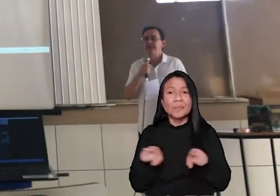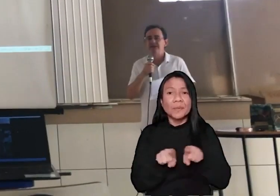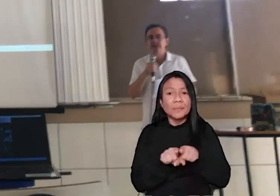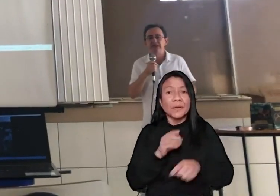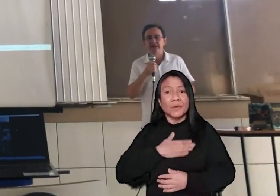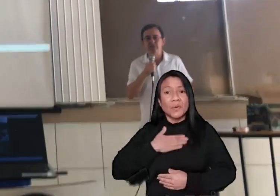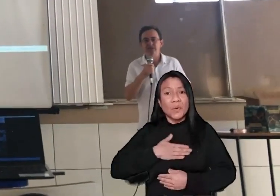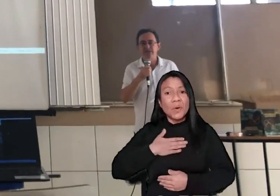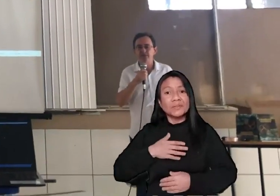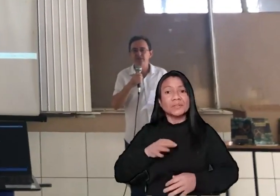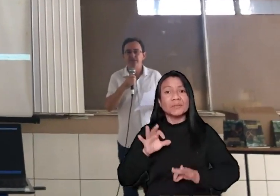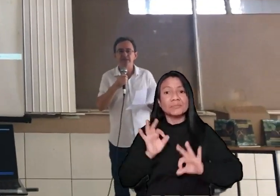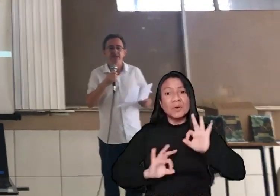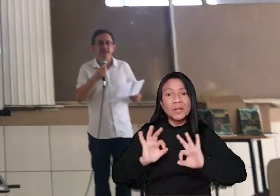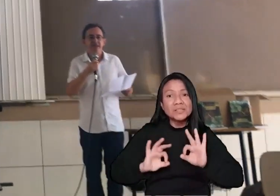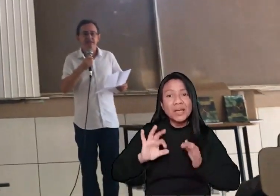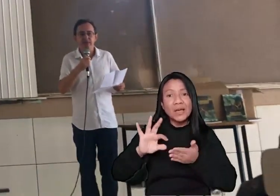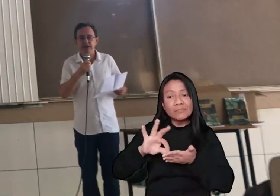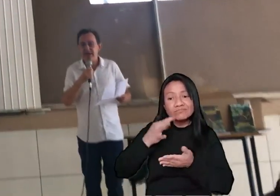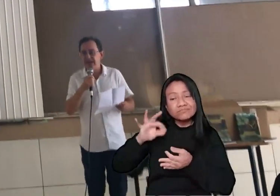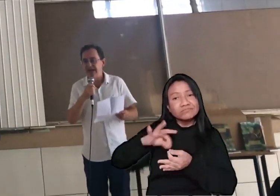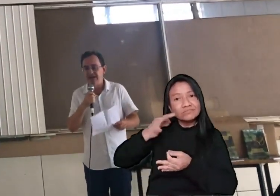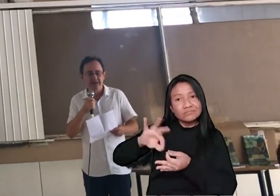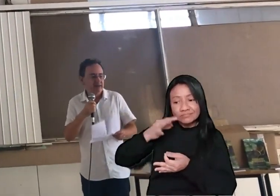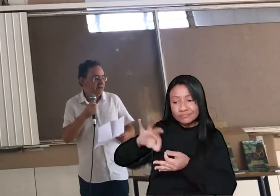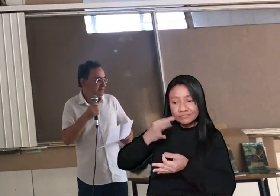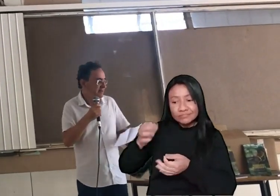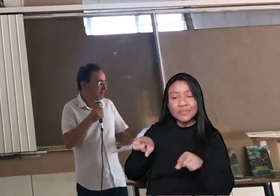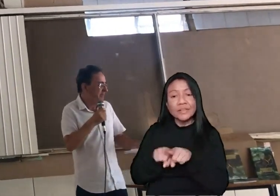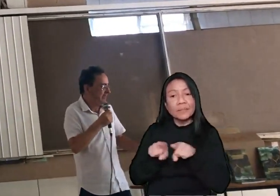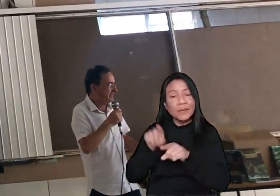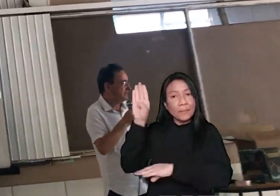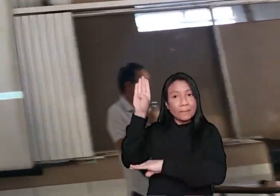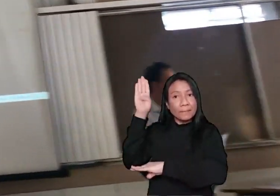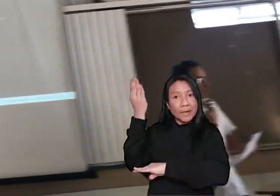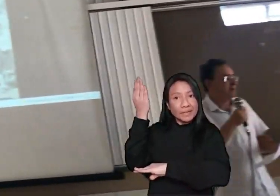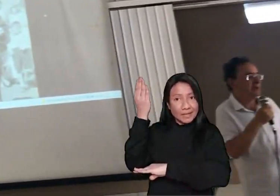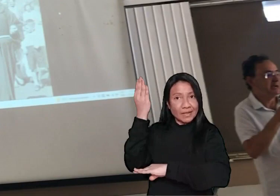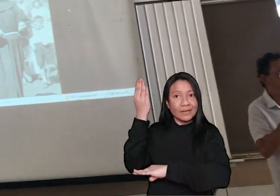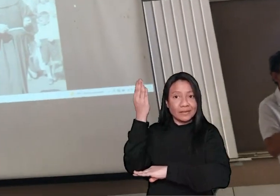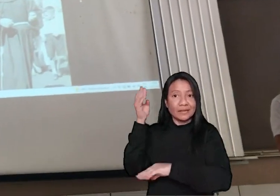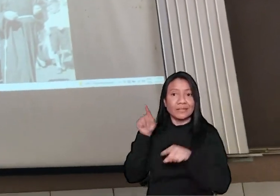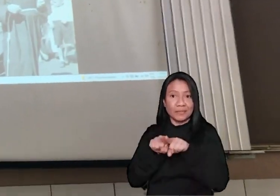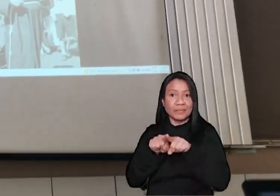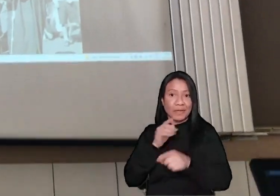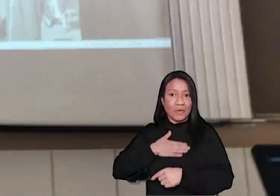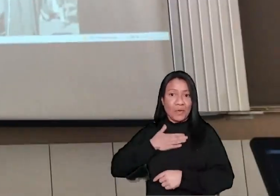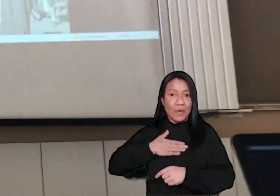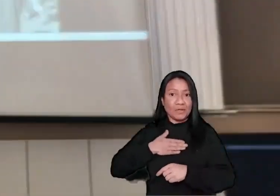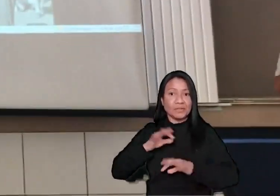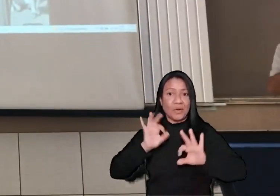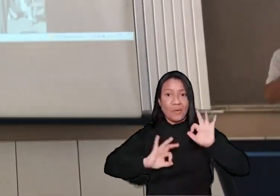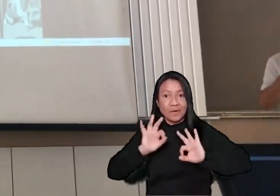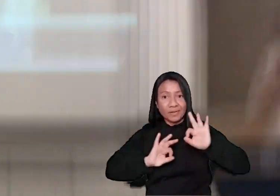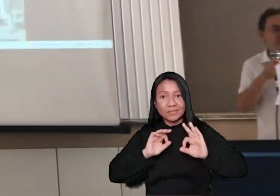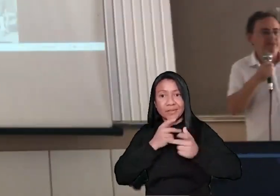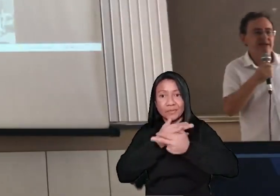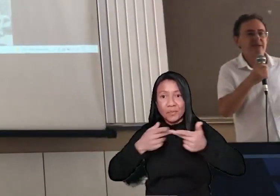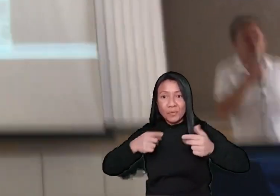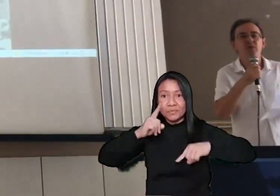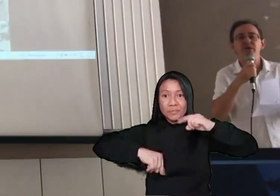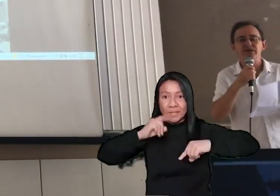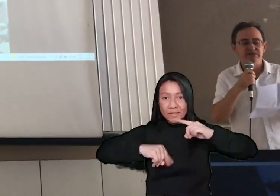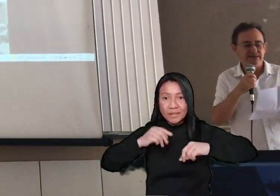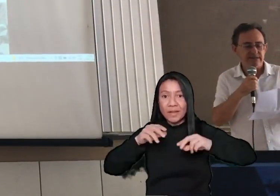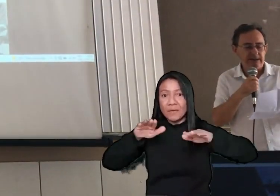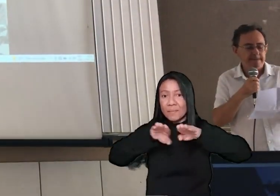também. Então ele gostava muito de fabricar mesas, fabricar cadeiras públicas para falar